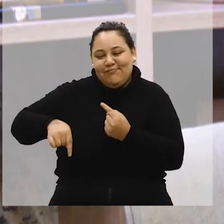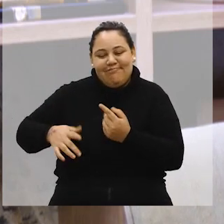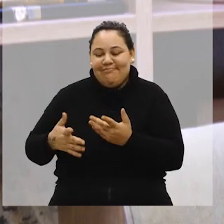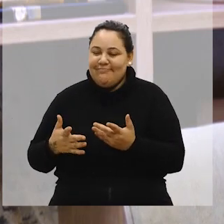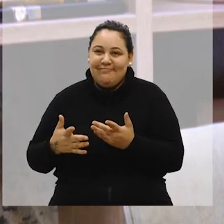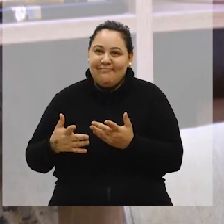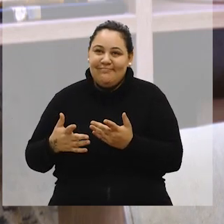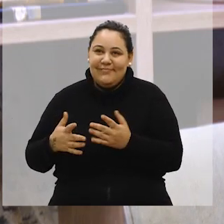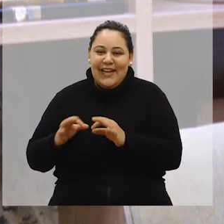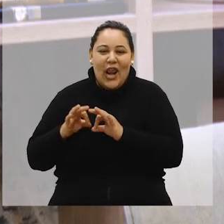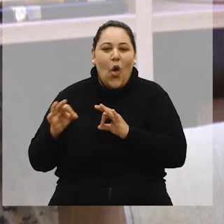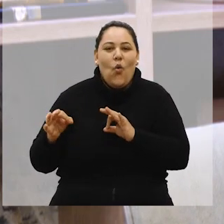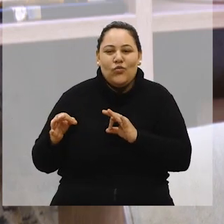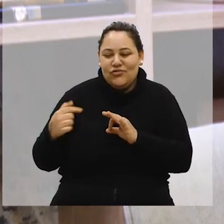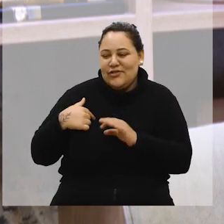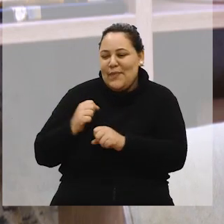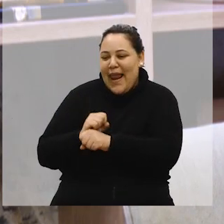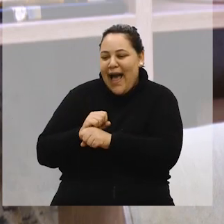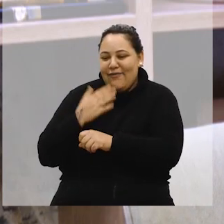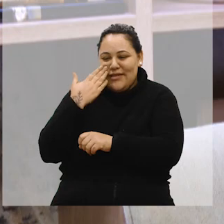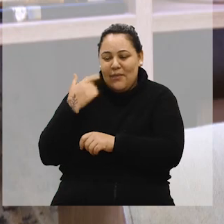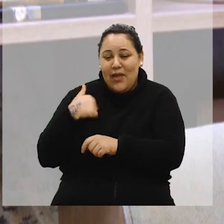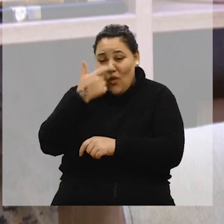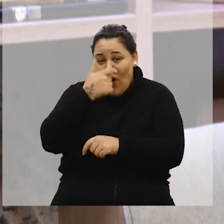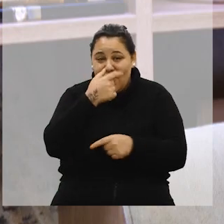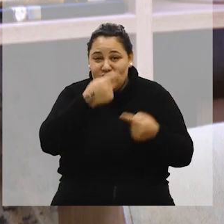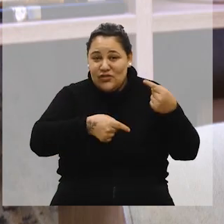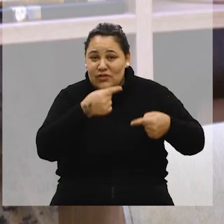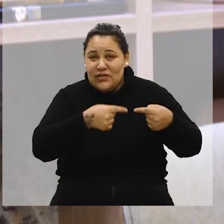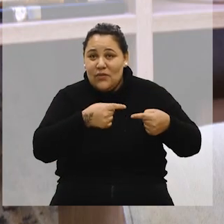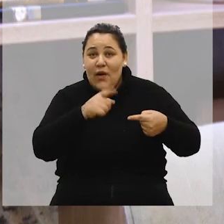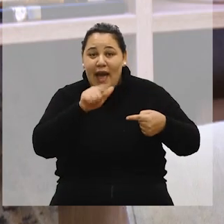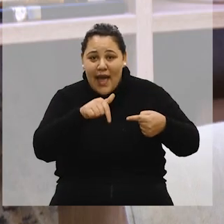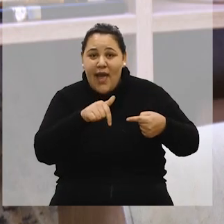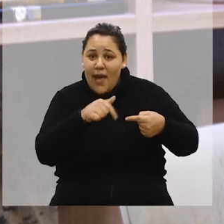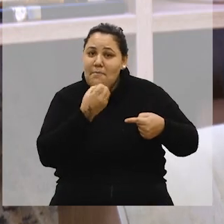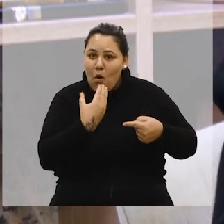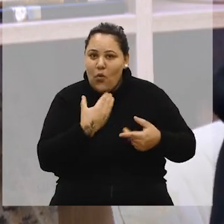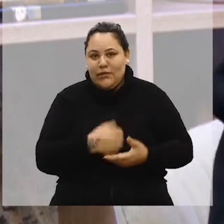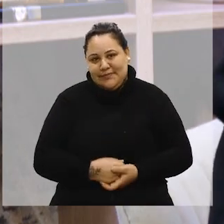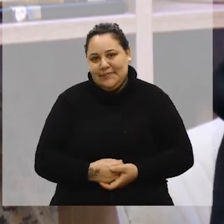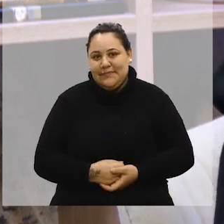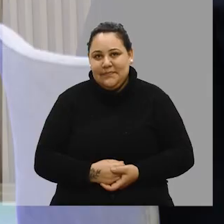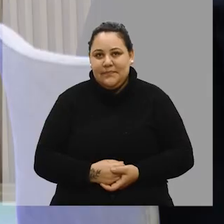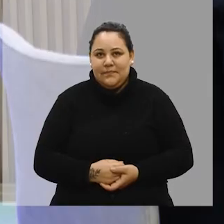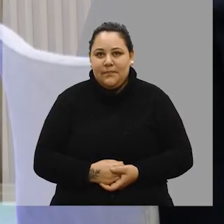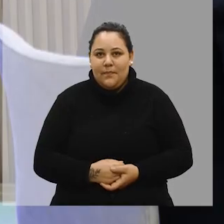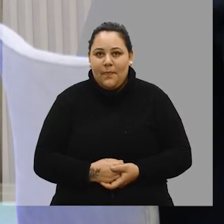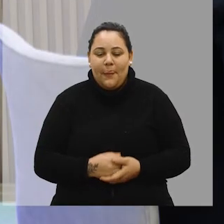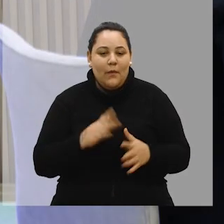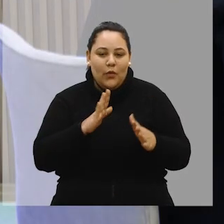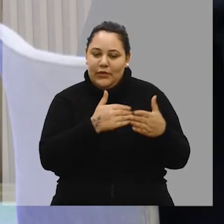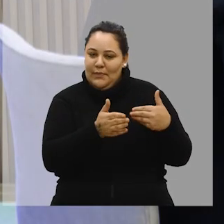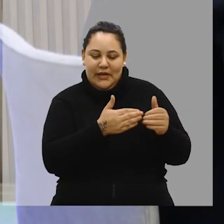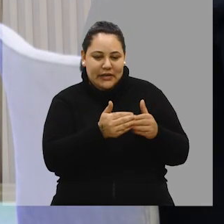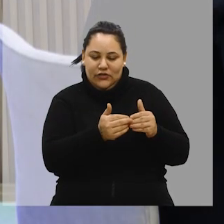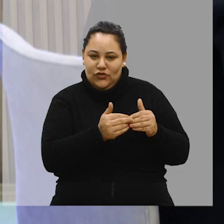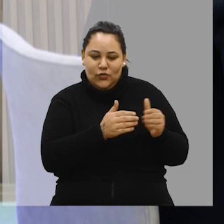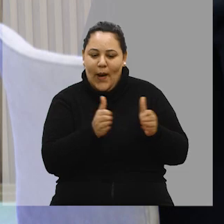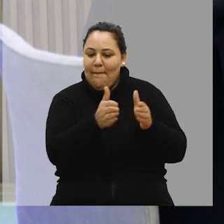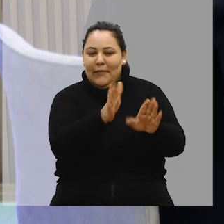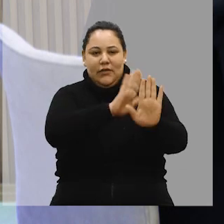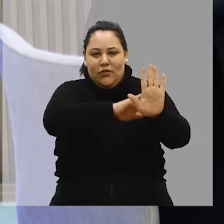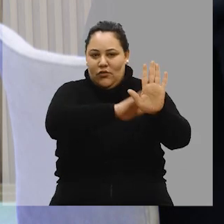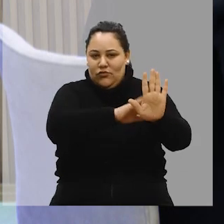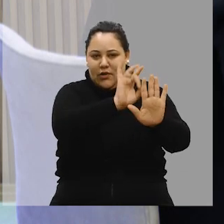foi bem longe do que eu esperava. Assim, eu acho que essa discussão, ela é sadia. Bom, independentemente da orientação